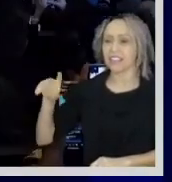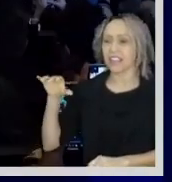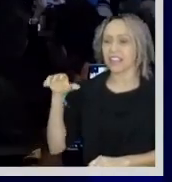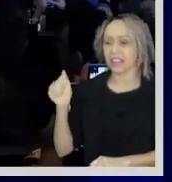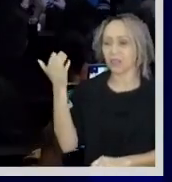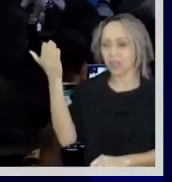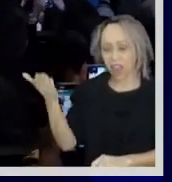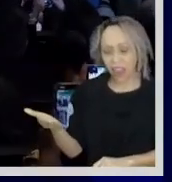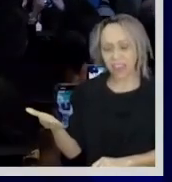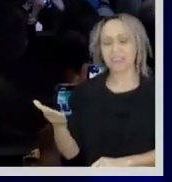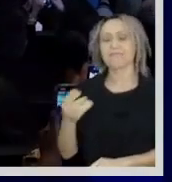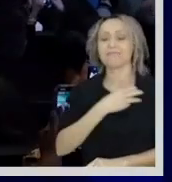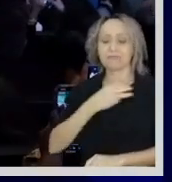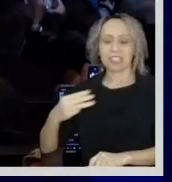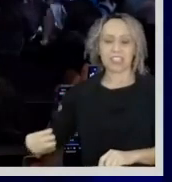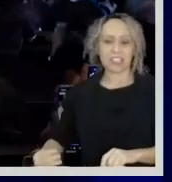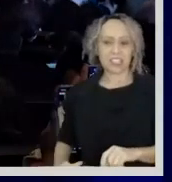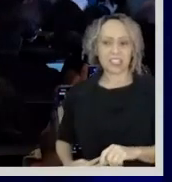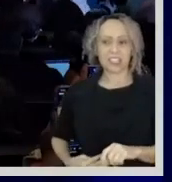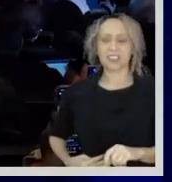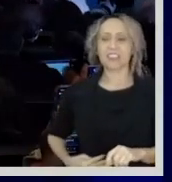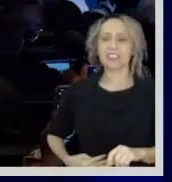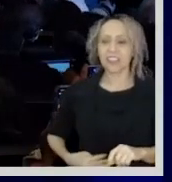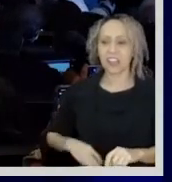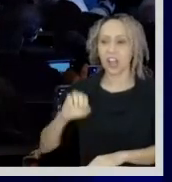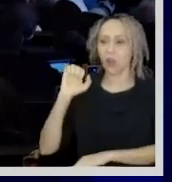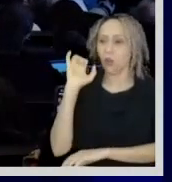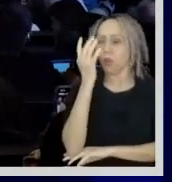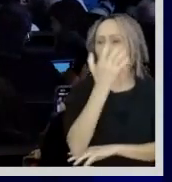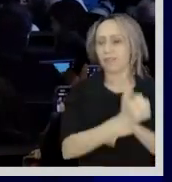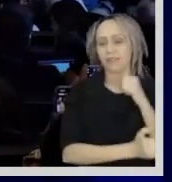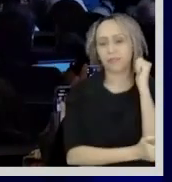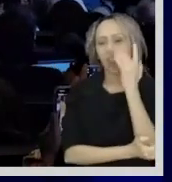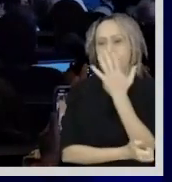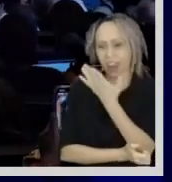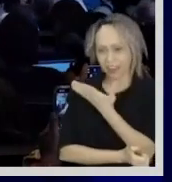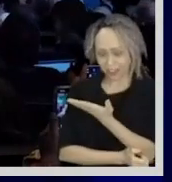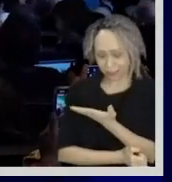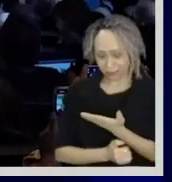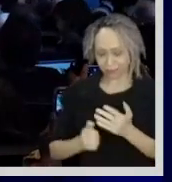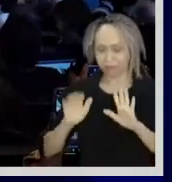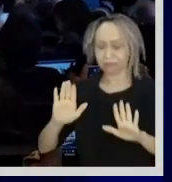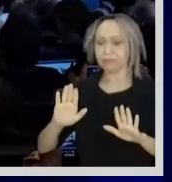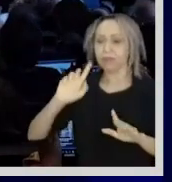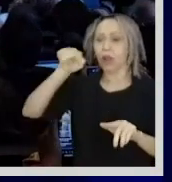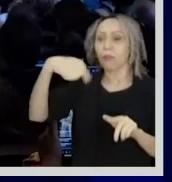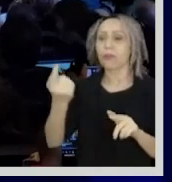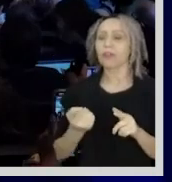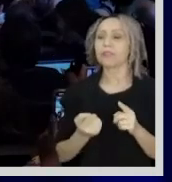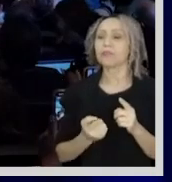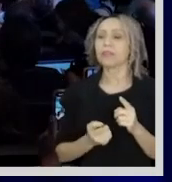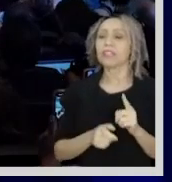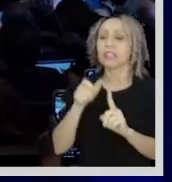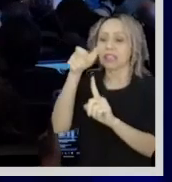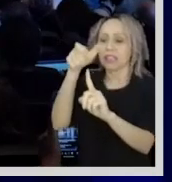e agora até a União Brasil está namorando aí, daqui a pouco vai noivar e casar. Olha, eu quero falar com as mulheres que estão nessa mesa aqui, com as mulheres que estão em casa também,